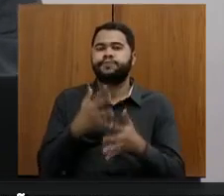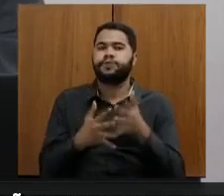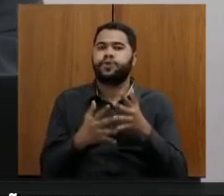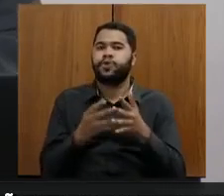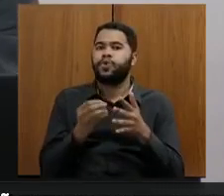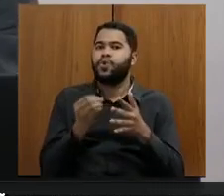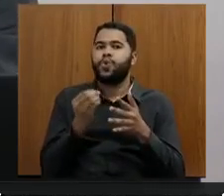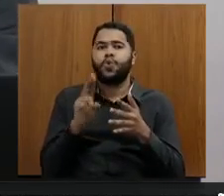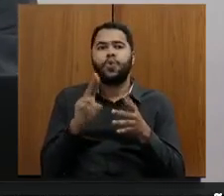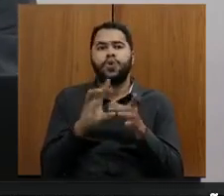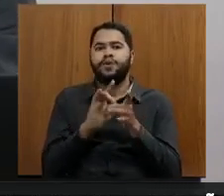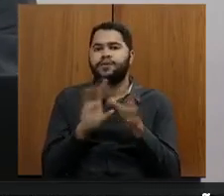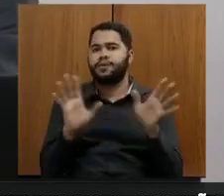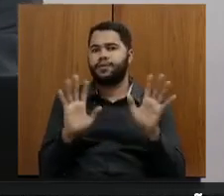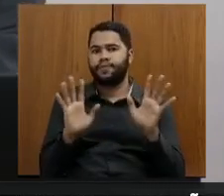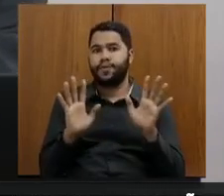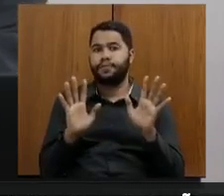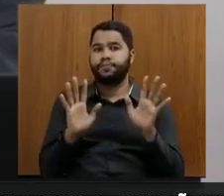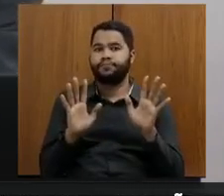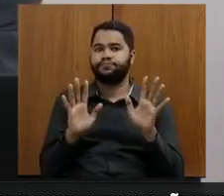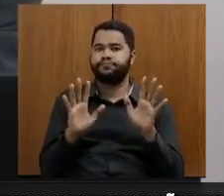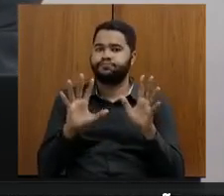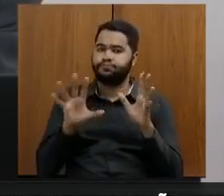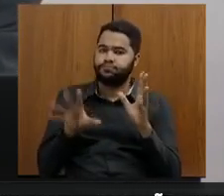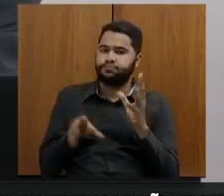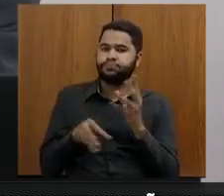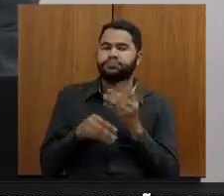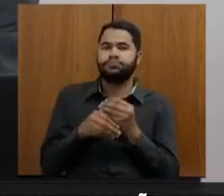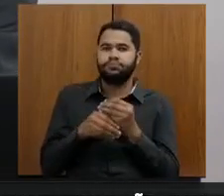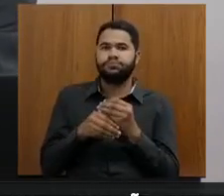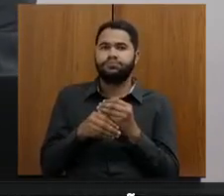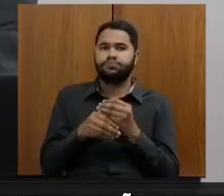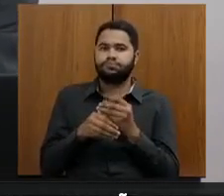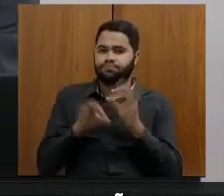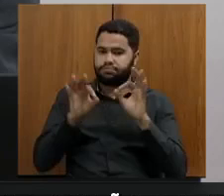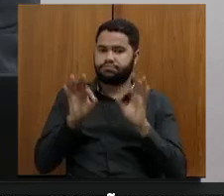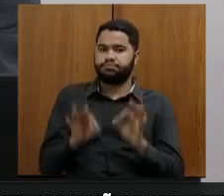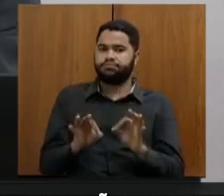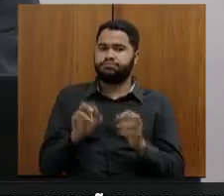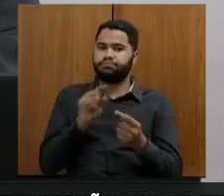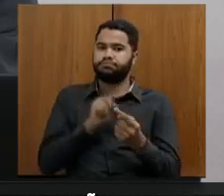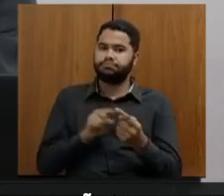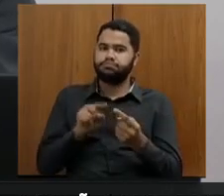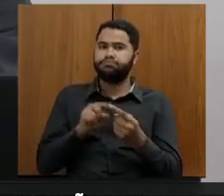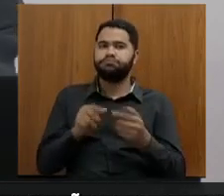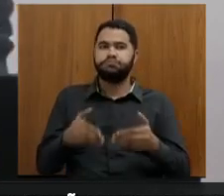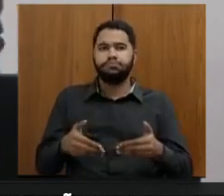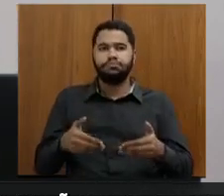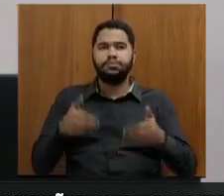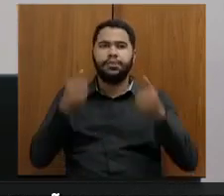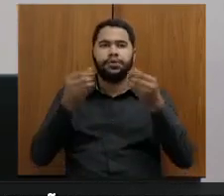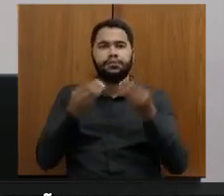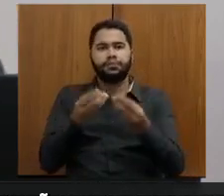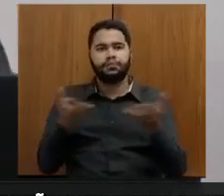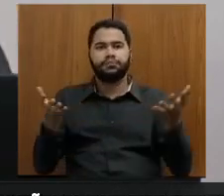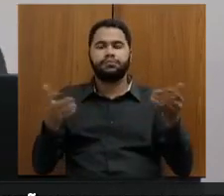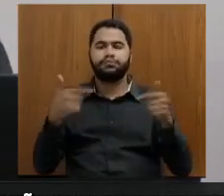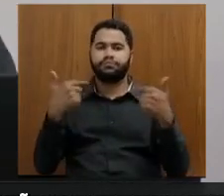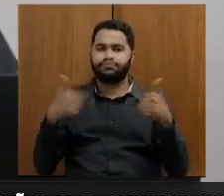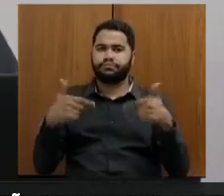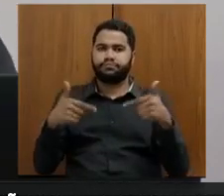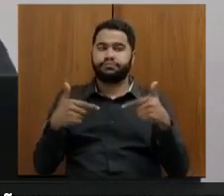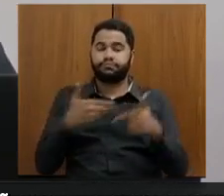ou que não permita que a integração seja feita com vistas a melhor prestação de serviço Seguro